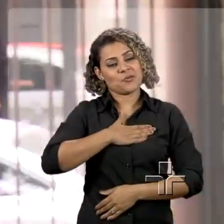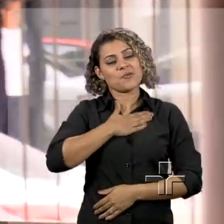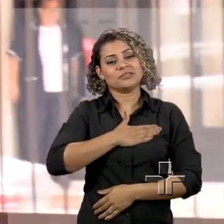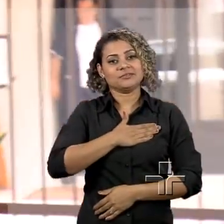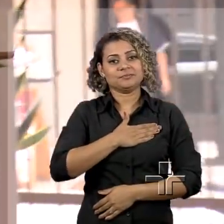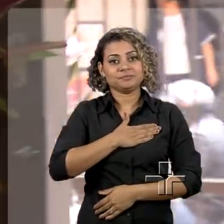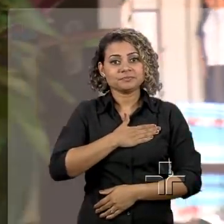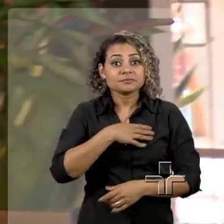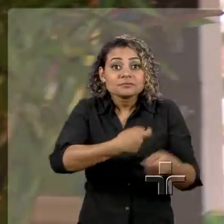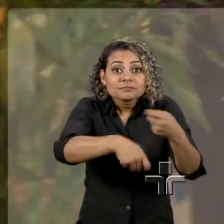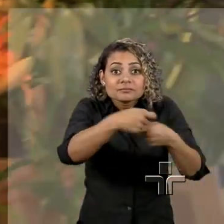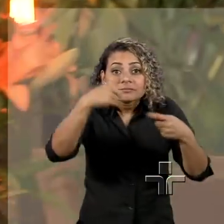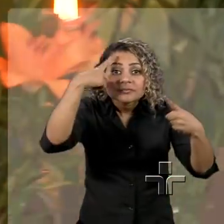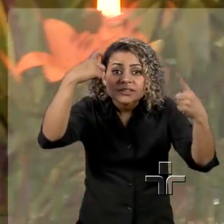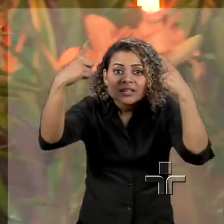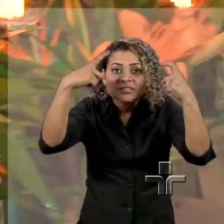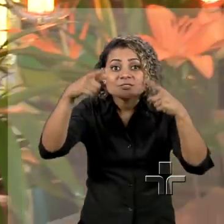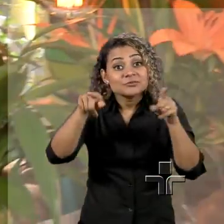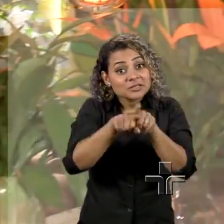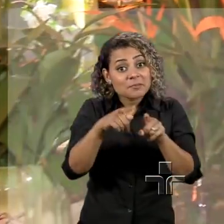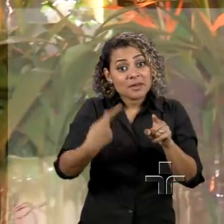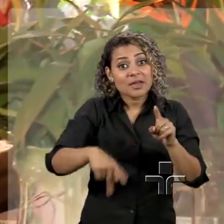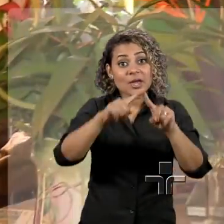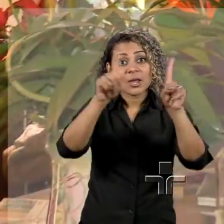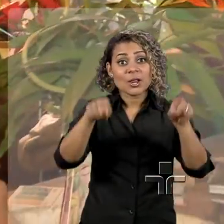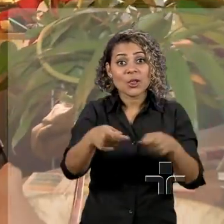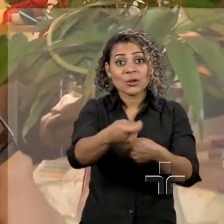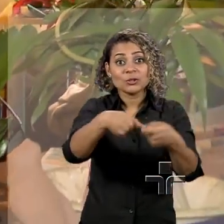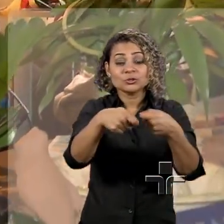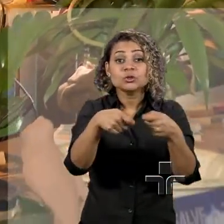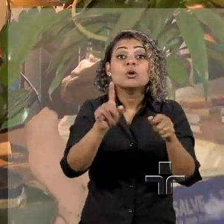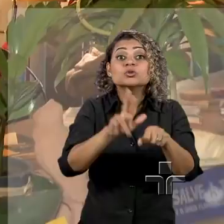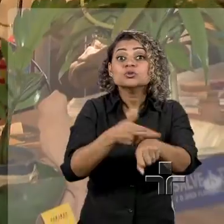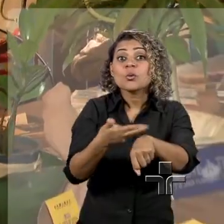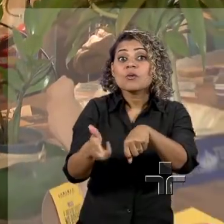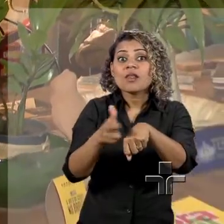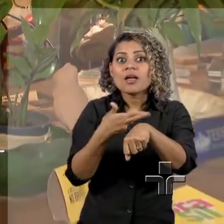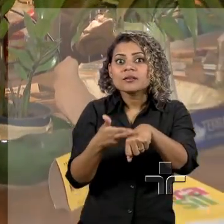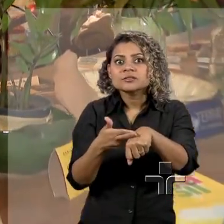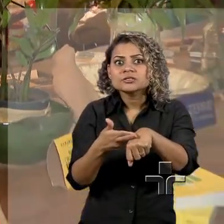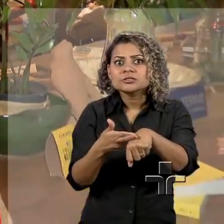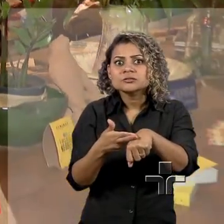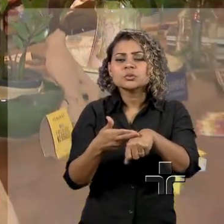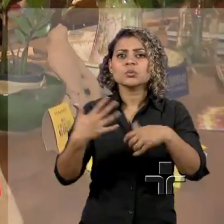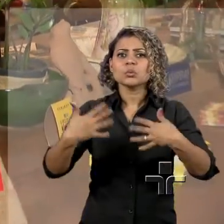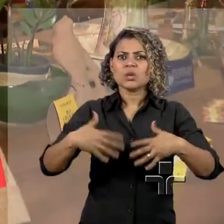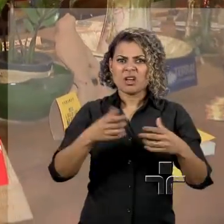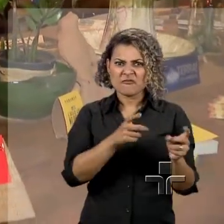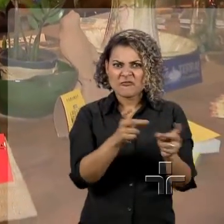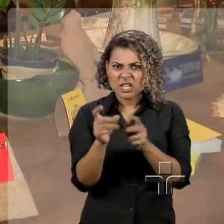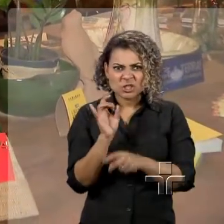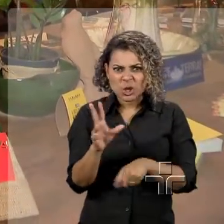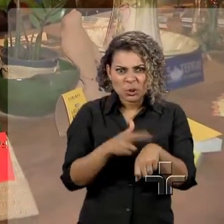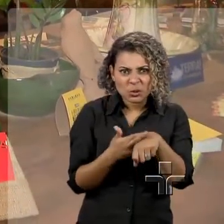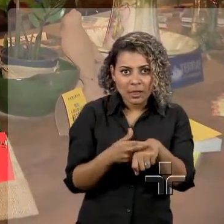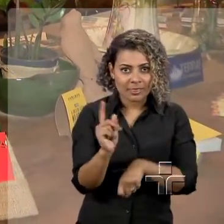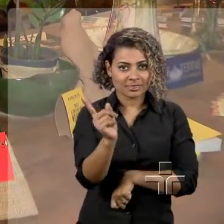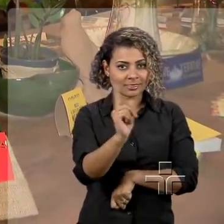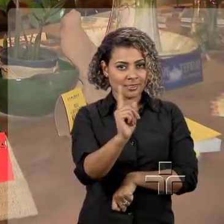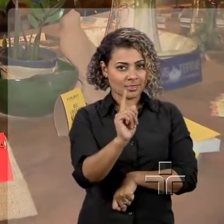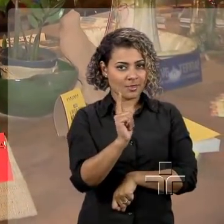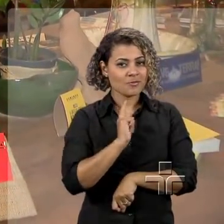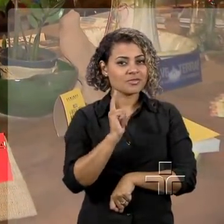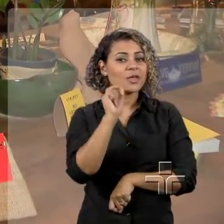economia criativa também está nesta loja de chocolates, que na verdade faz mais do que só vender a iguaria. Aqui o